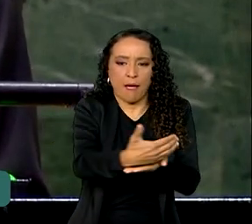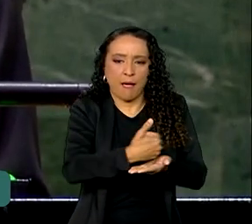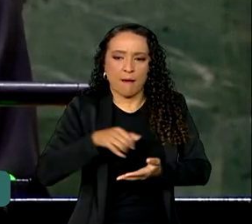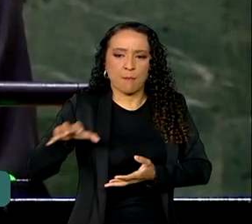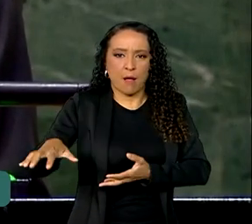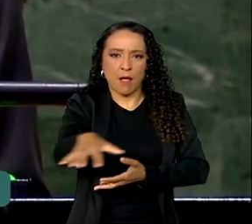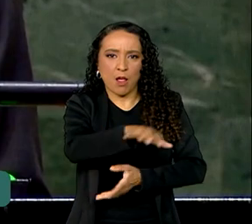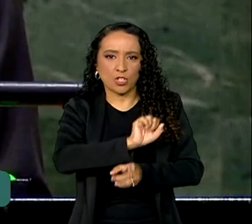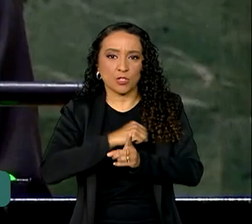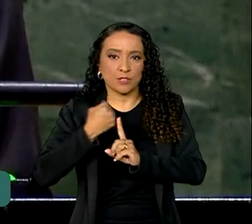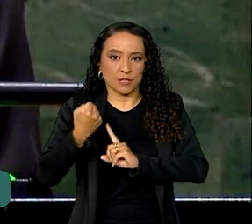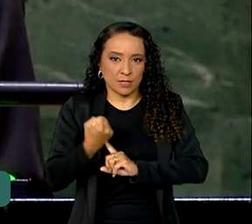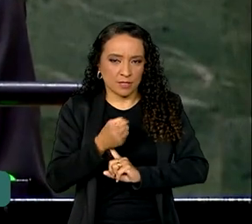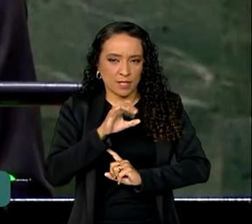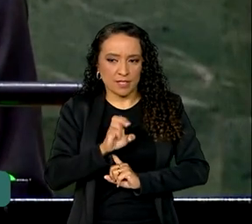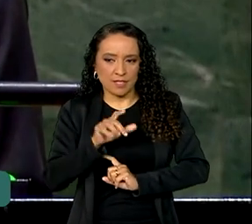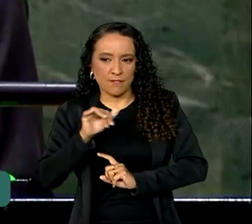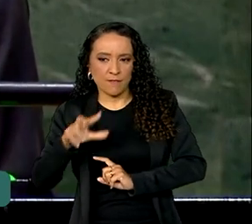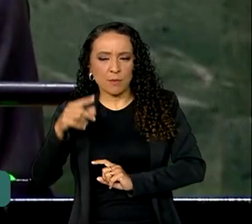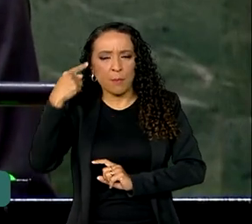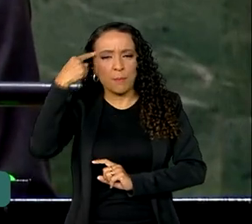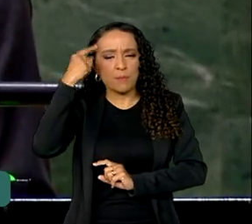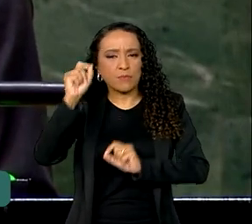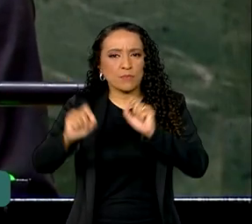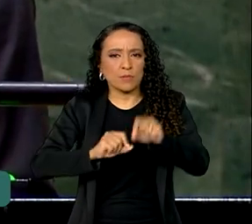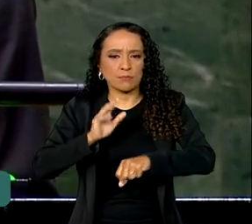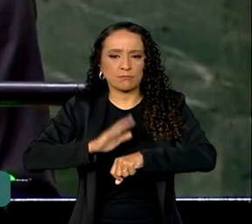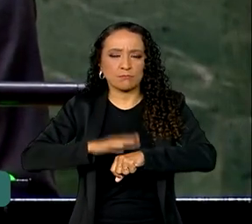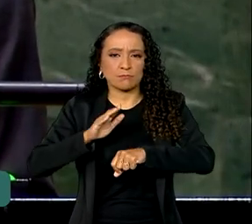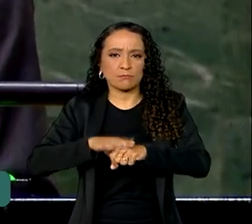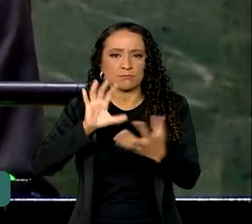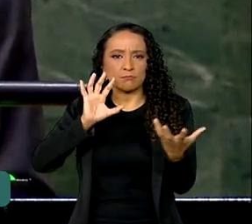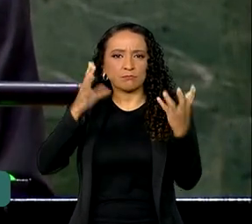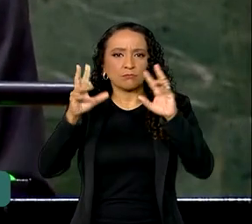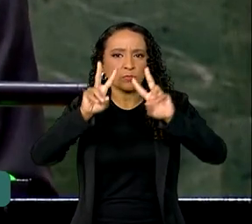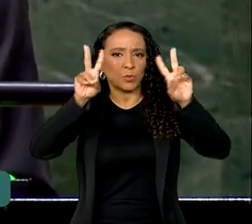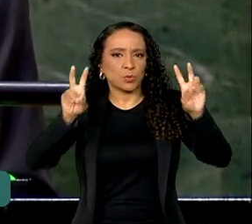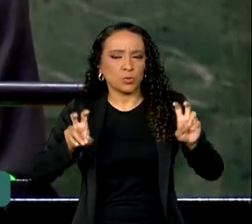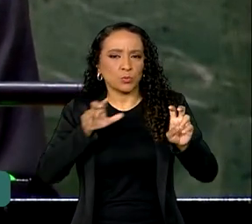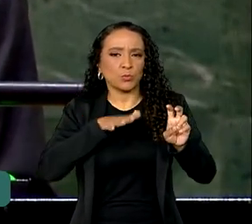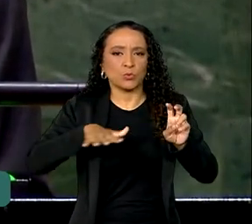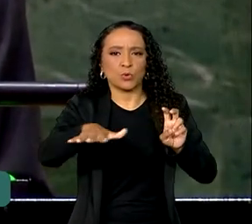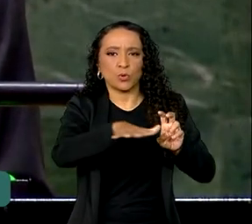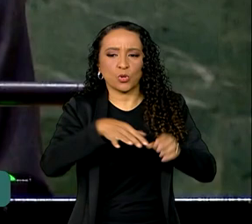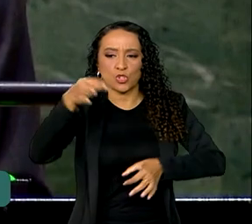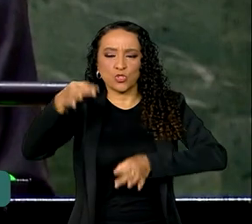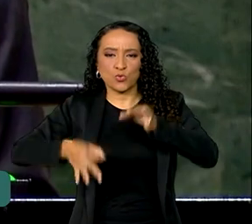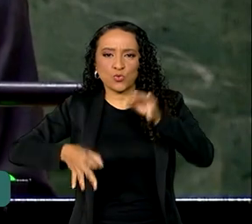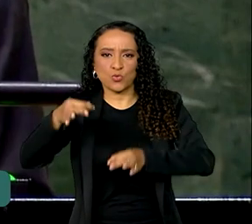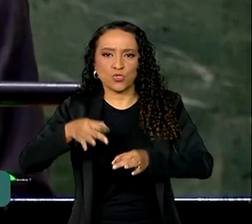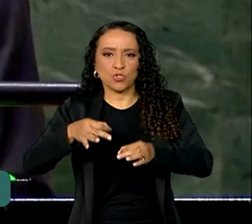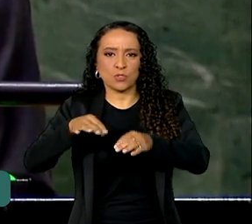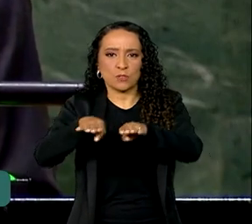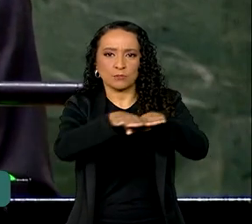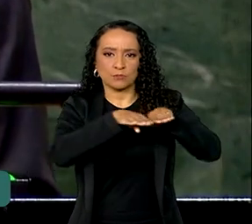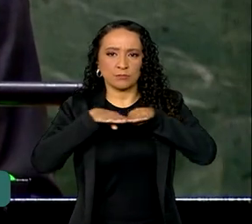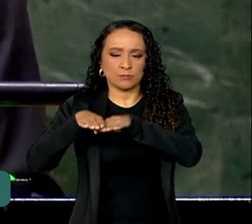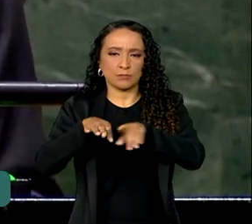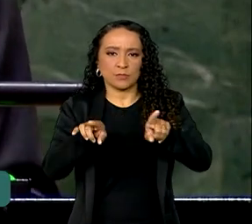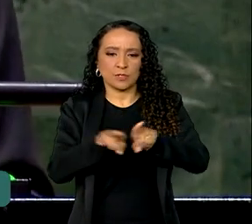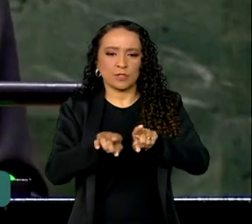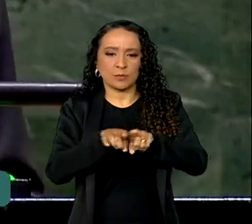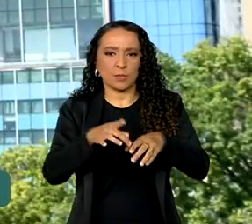da sociedade civil para pensar a ação climática sob o prisma da justiça, da equidade e